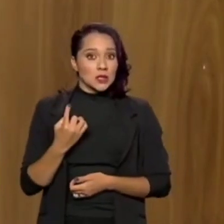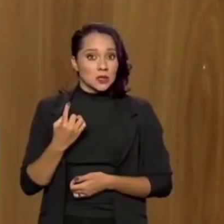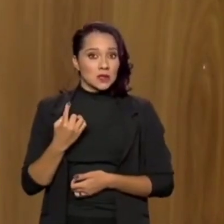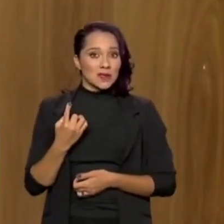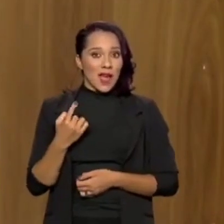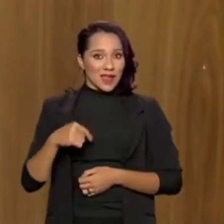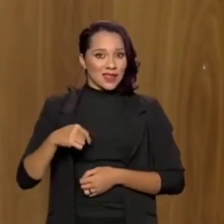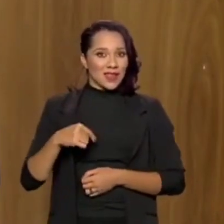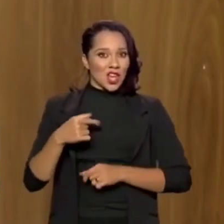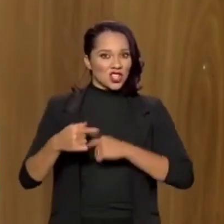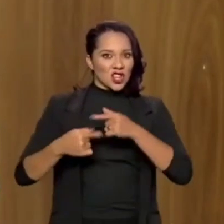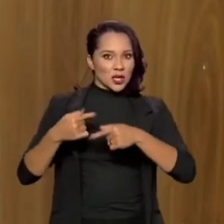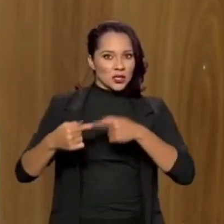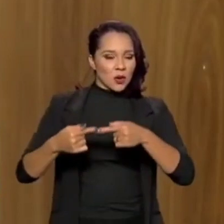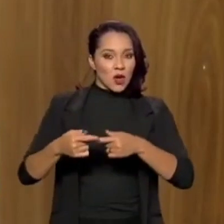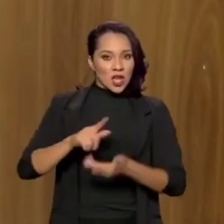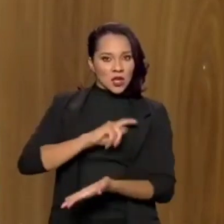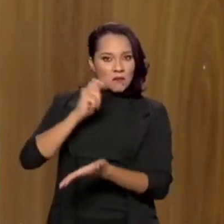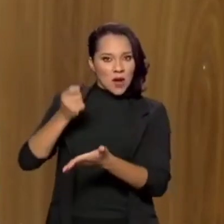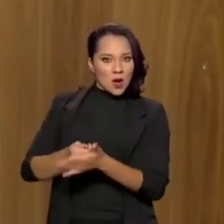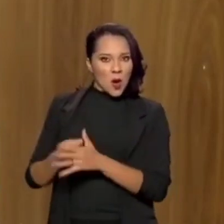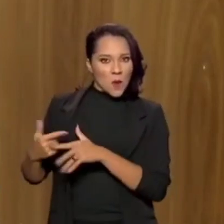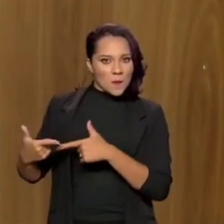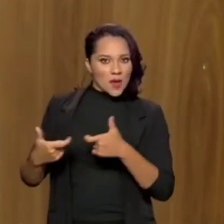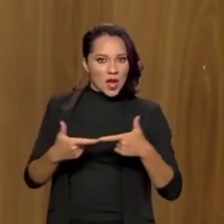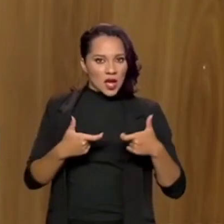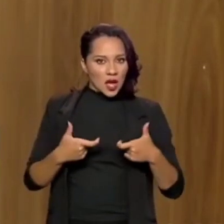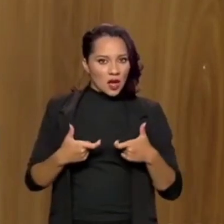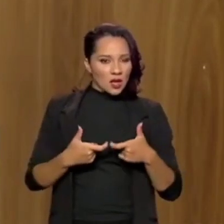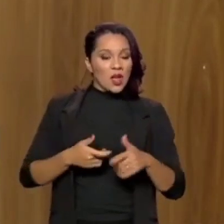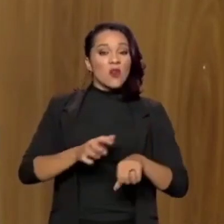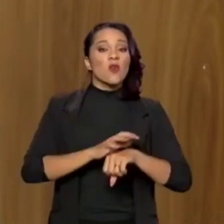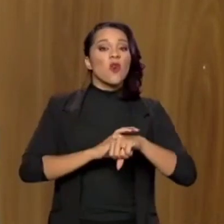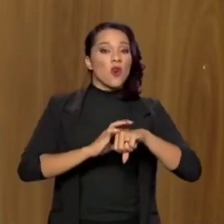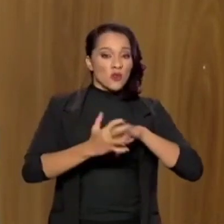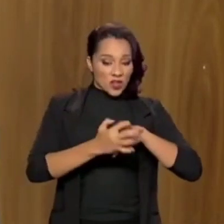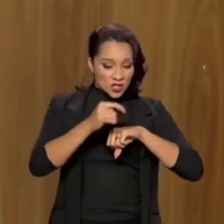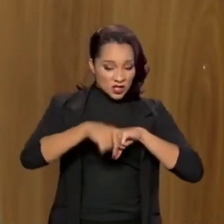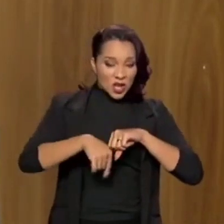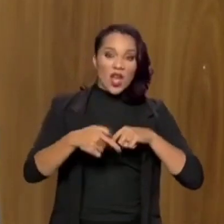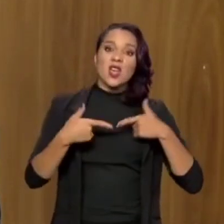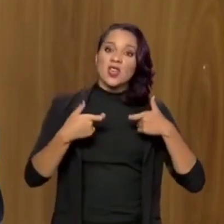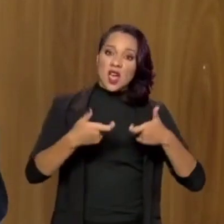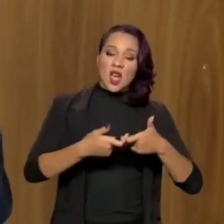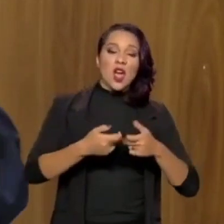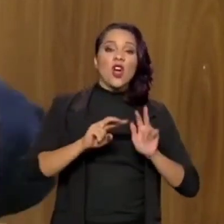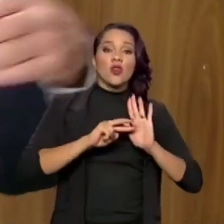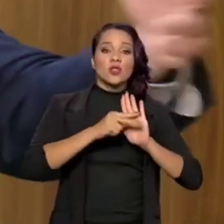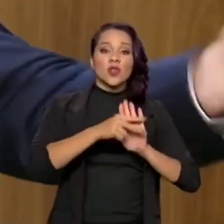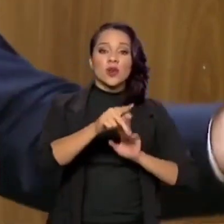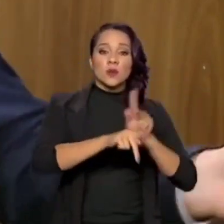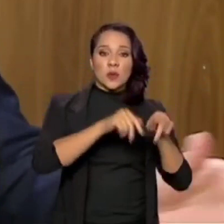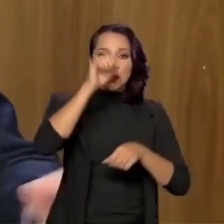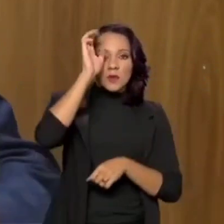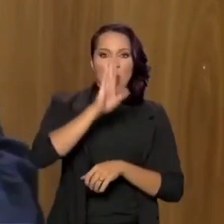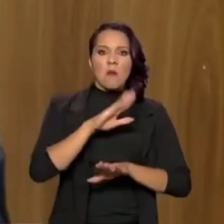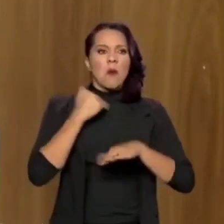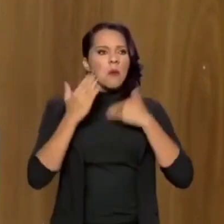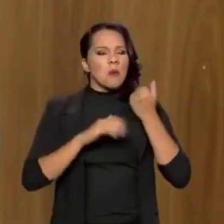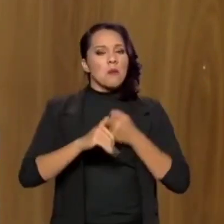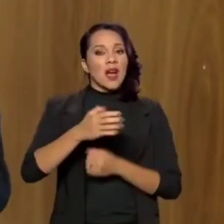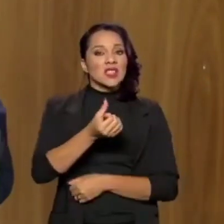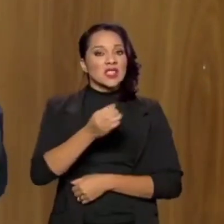geração que pagou pela guerra. Quando o Covid, que é uma guerra, né, atingiu a população brasileira, matou mais de 600